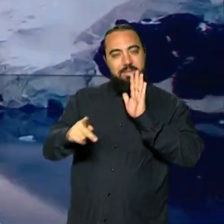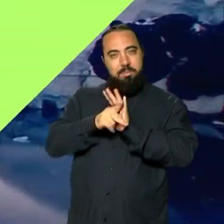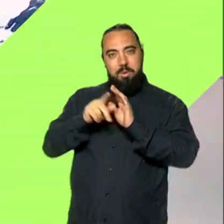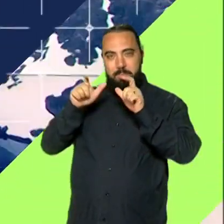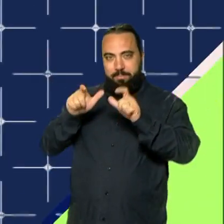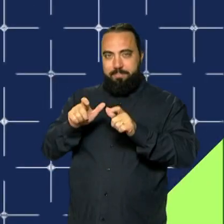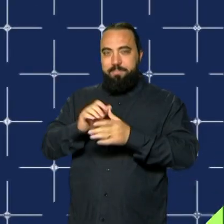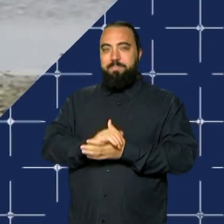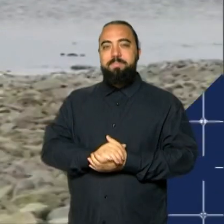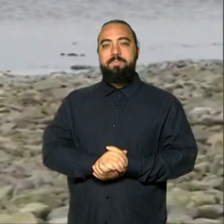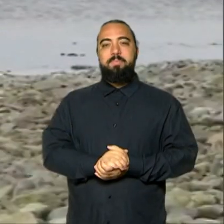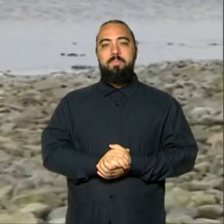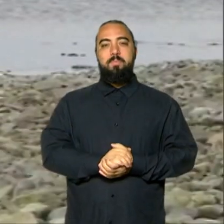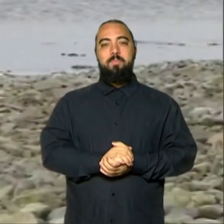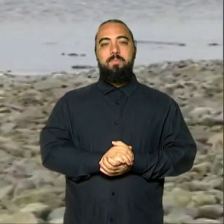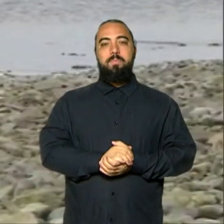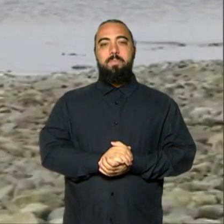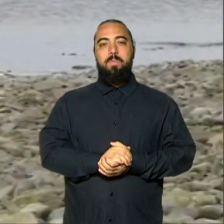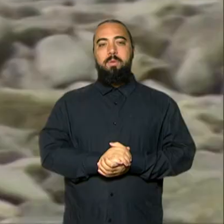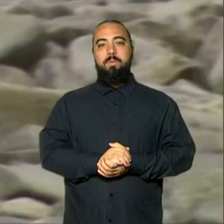Antártica.